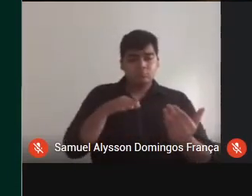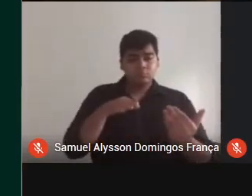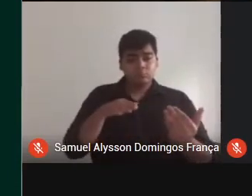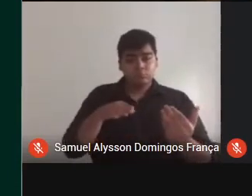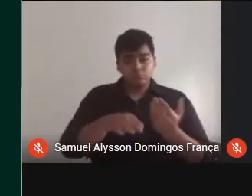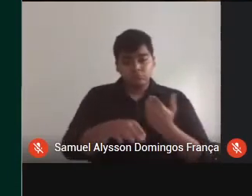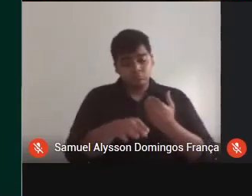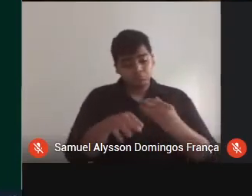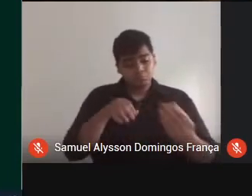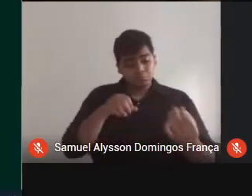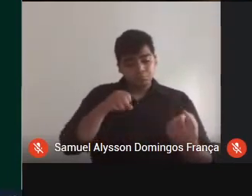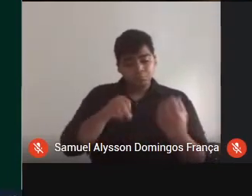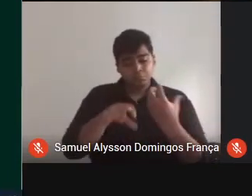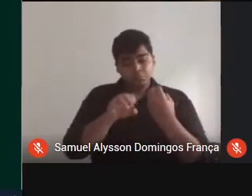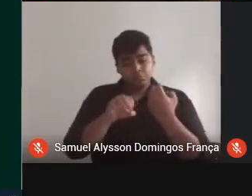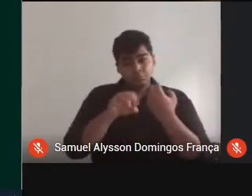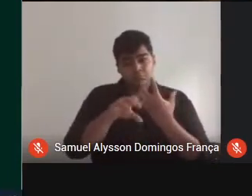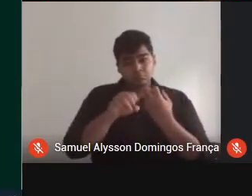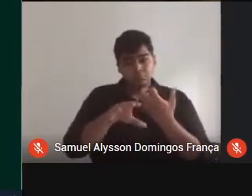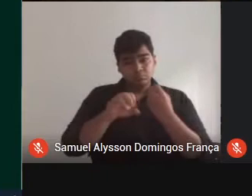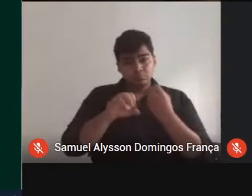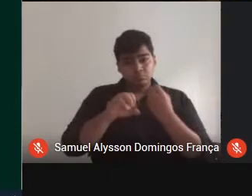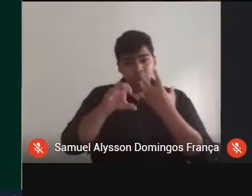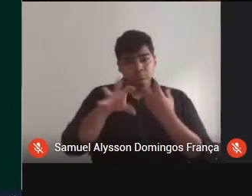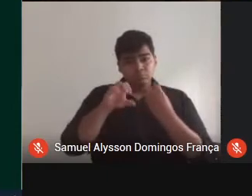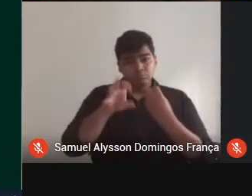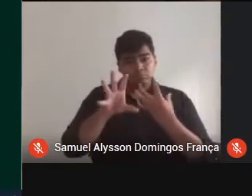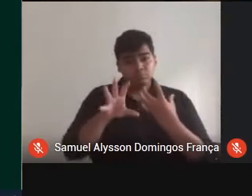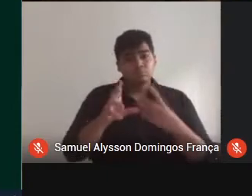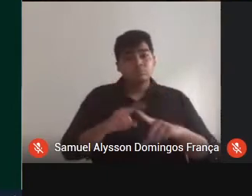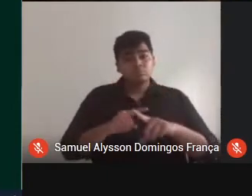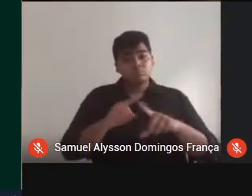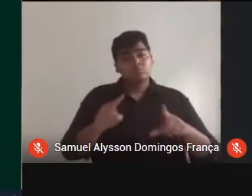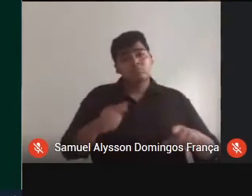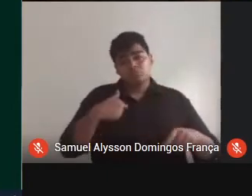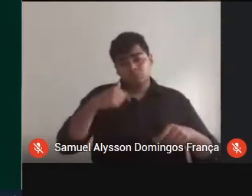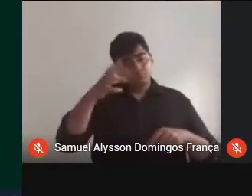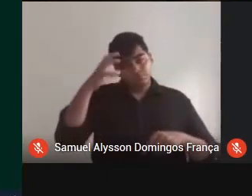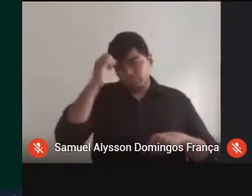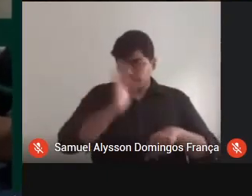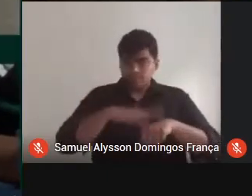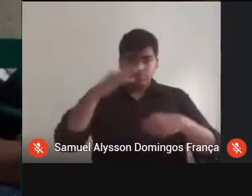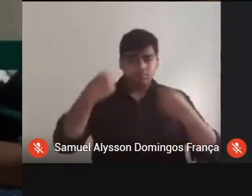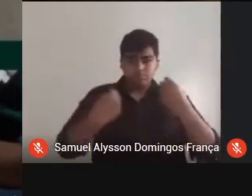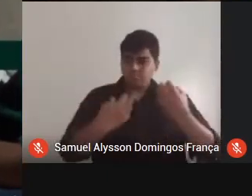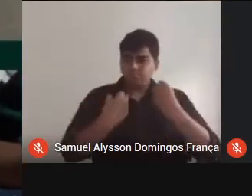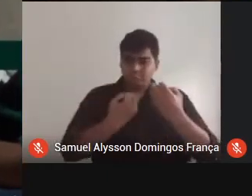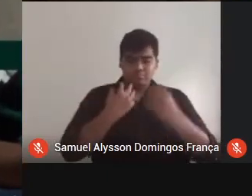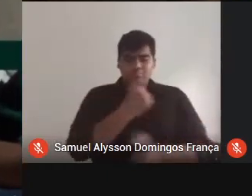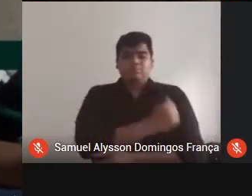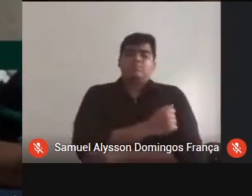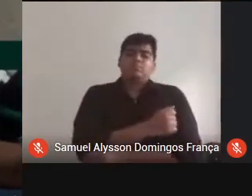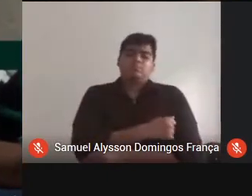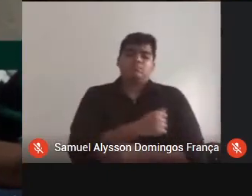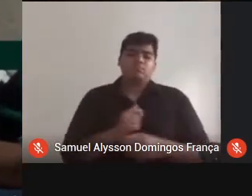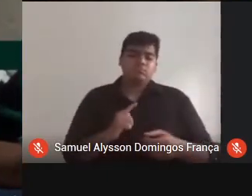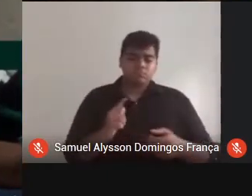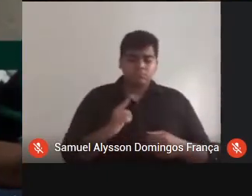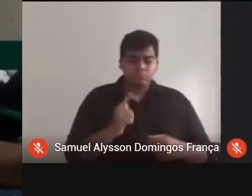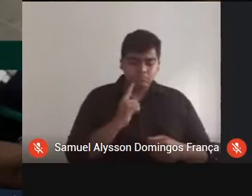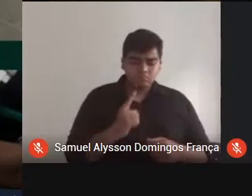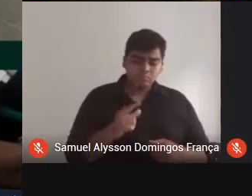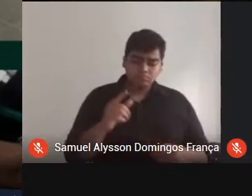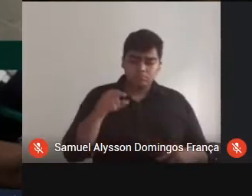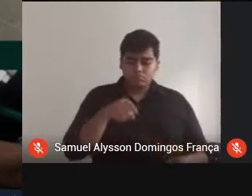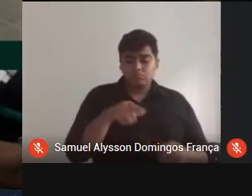aqui eu acho que eu aprendi muito mais com o aluno do que ele comigo, porque o Rivaldo é um senhor que perdeu a visão total desde os